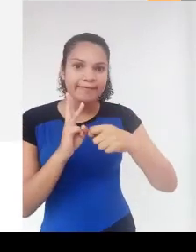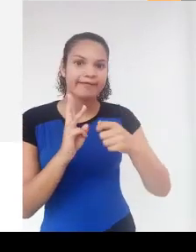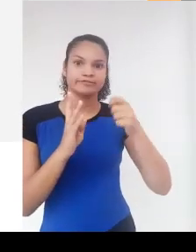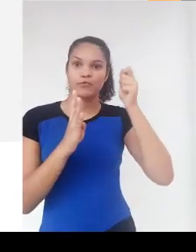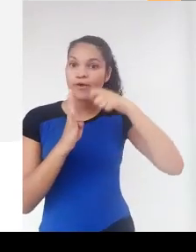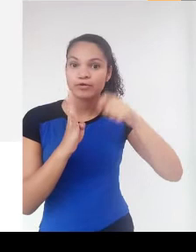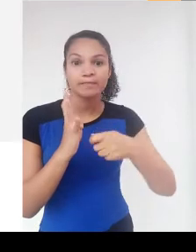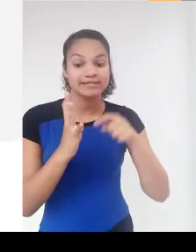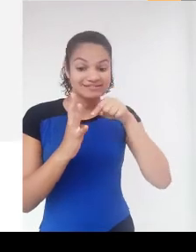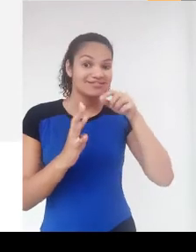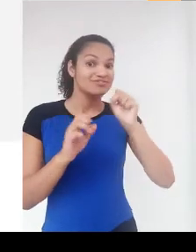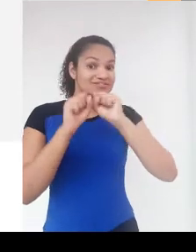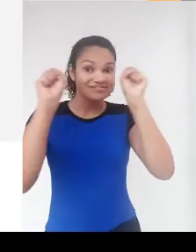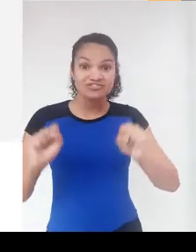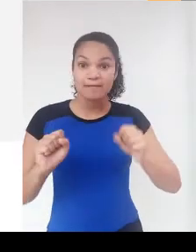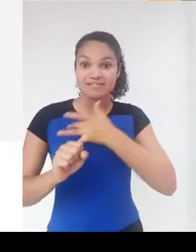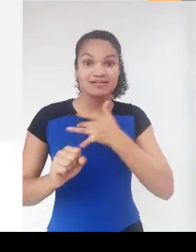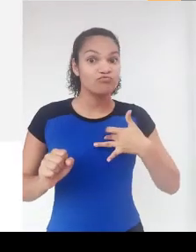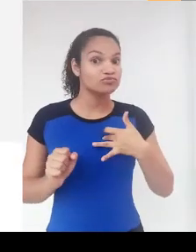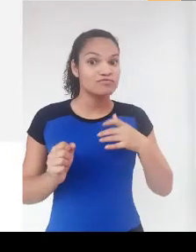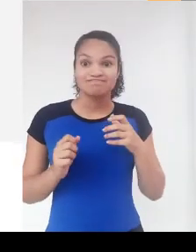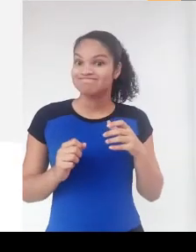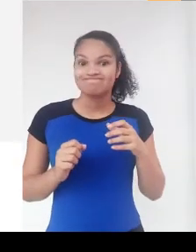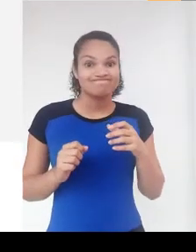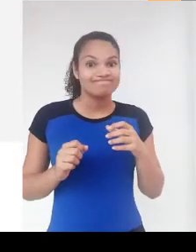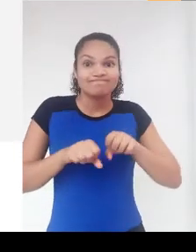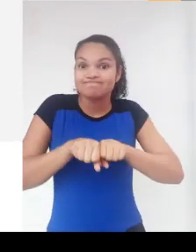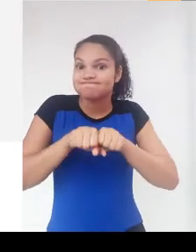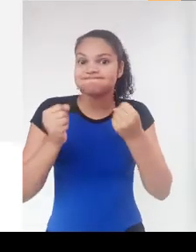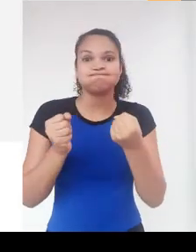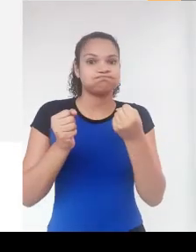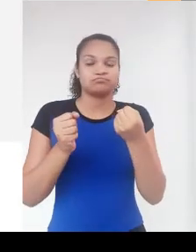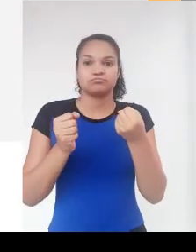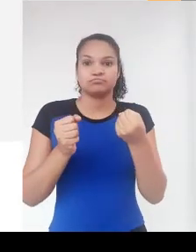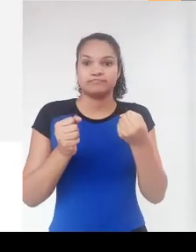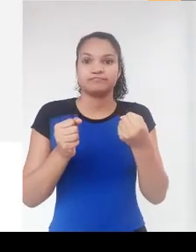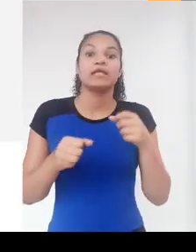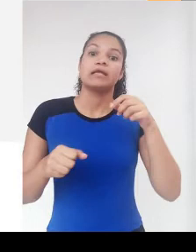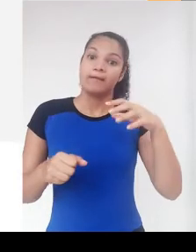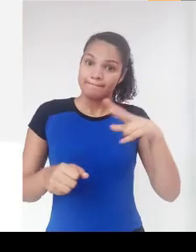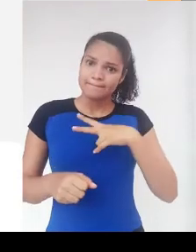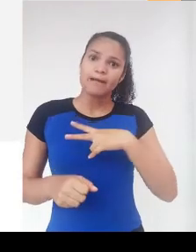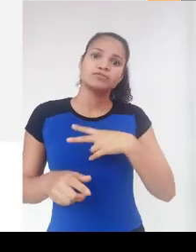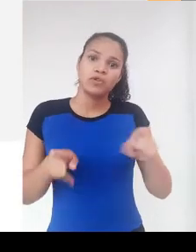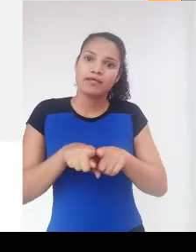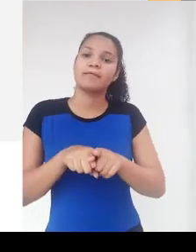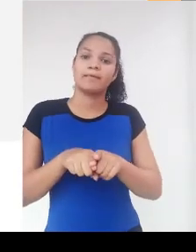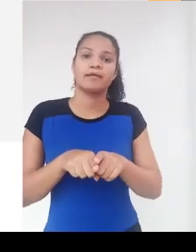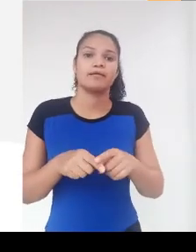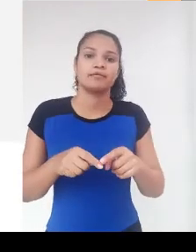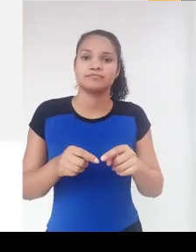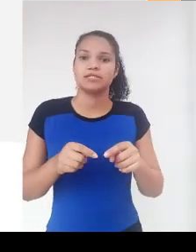impacta o sistema de saúde, o Sistema Único de Saúde. O público e, nessa situação, o privado também não dá conta, porque as